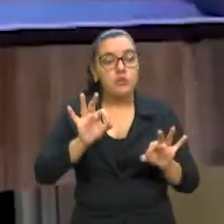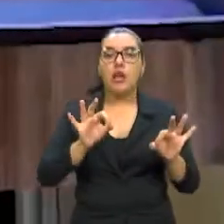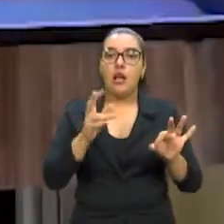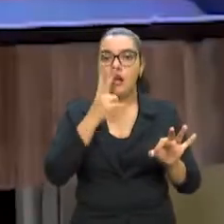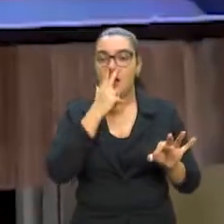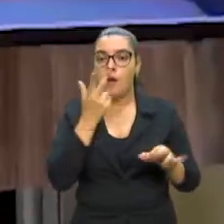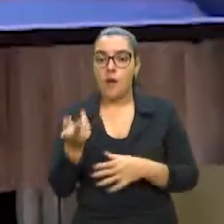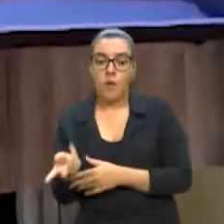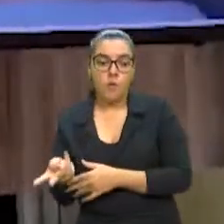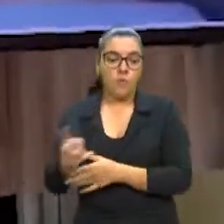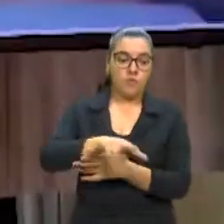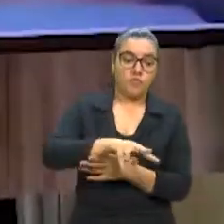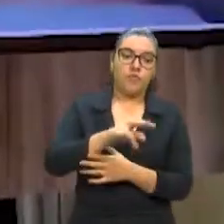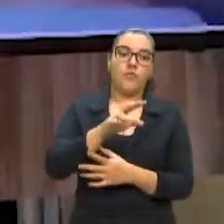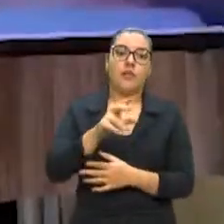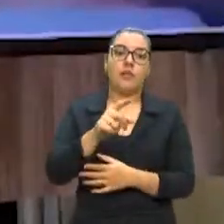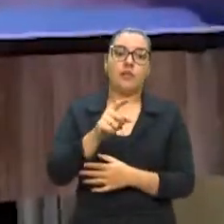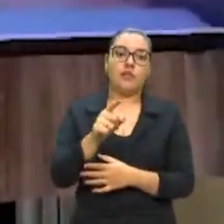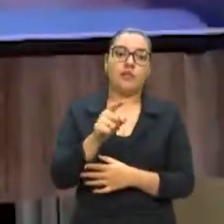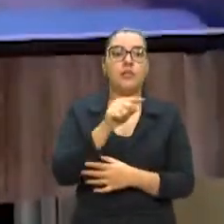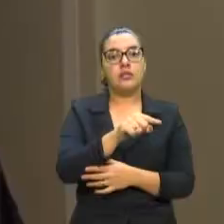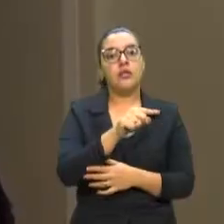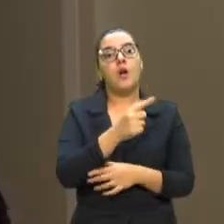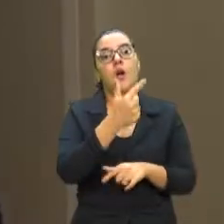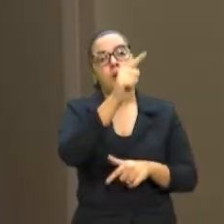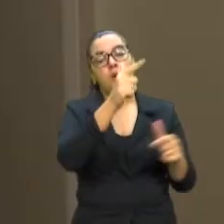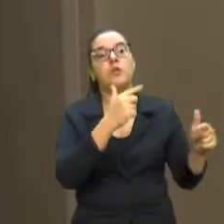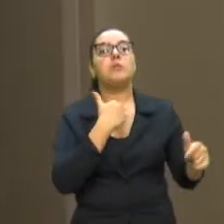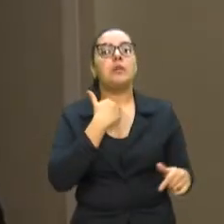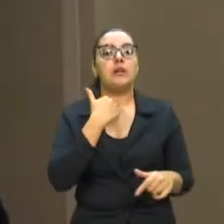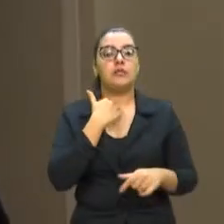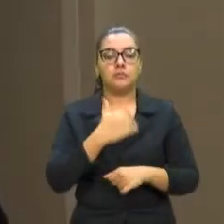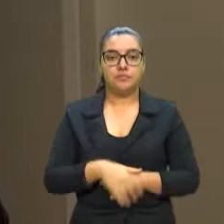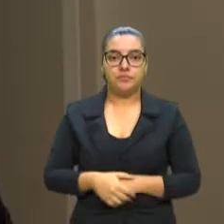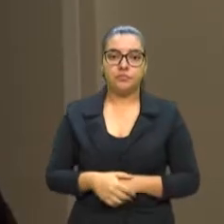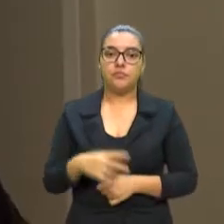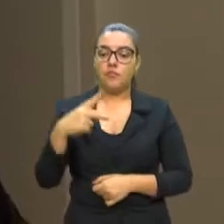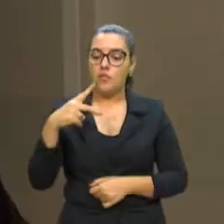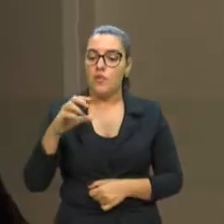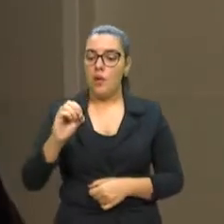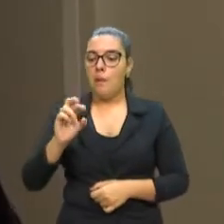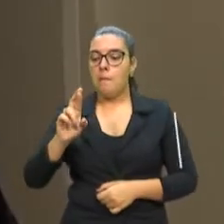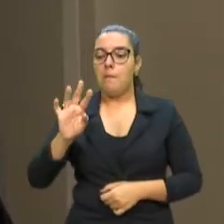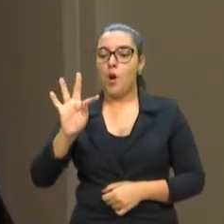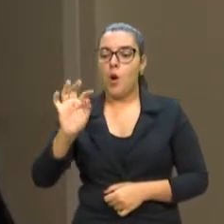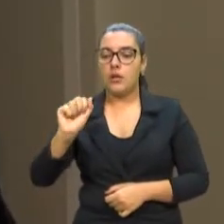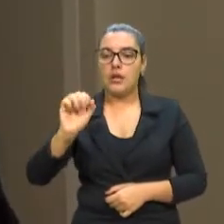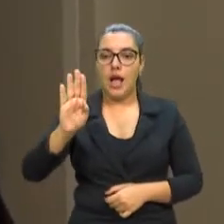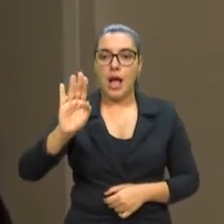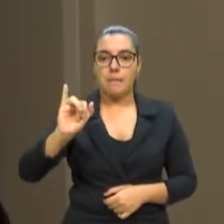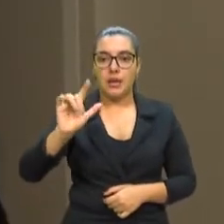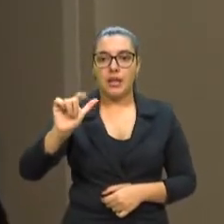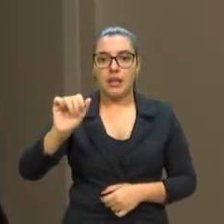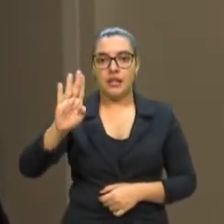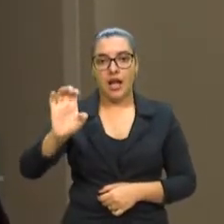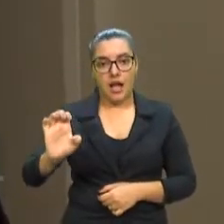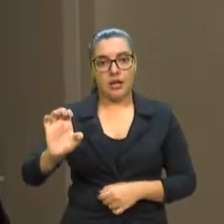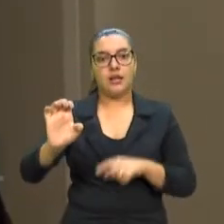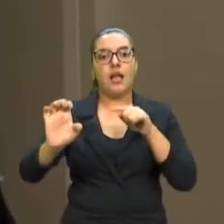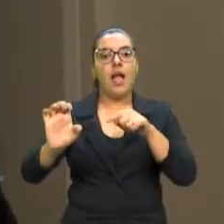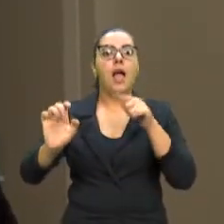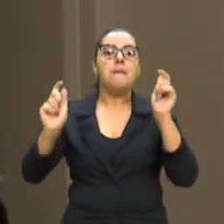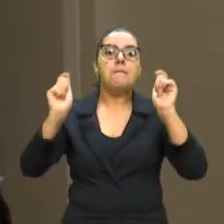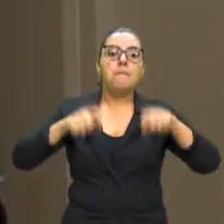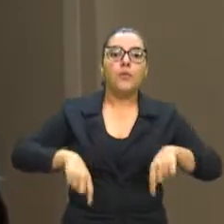transferência do seu financiamento para este outro financiamento. A portabilidade, ela veio trazer a